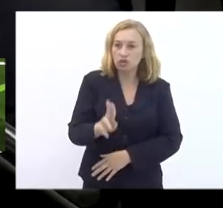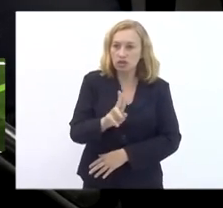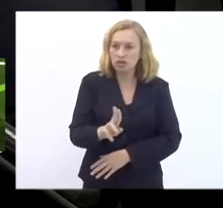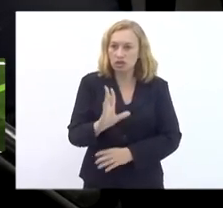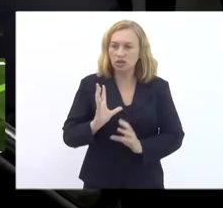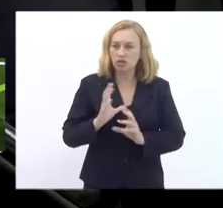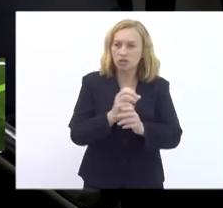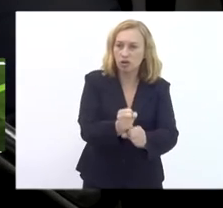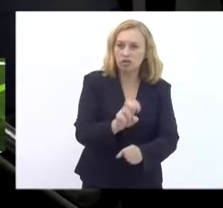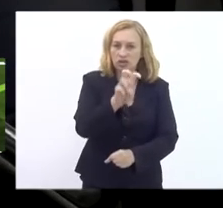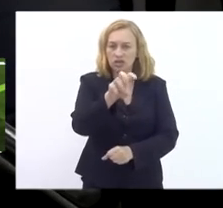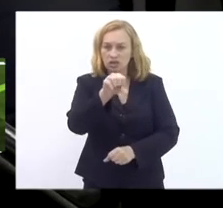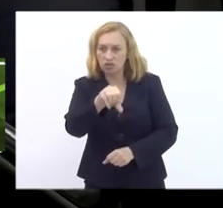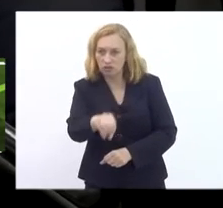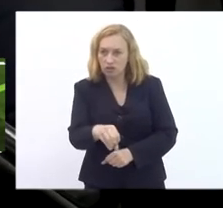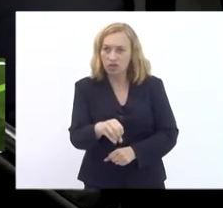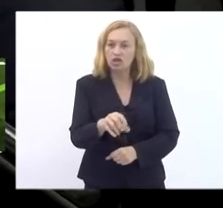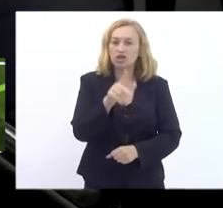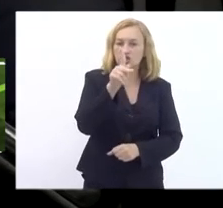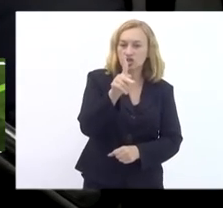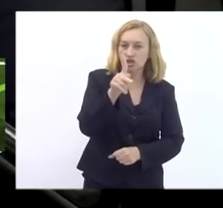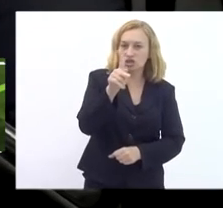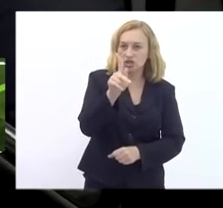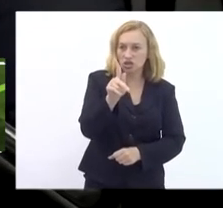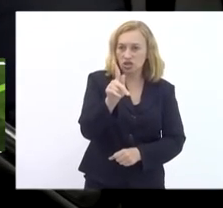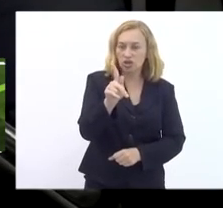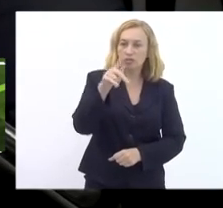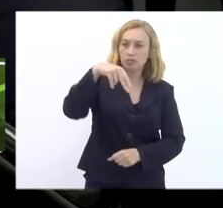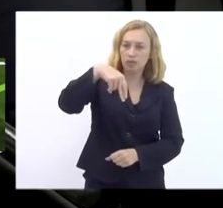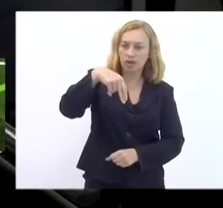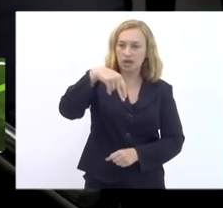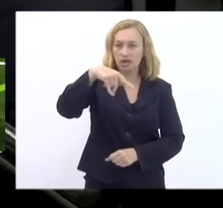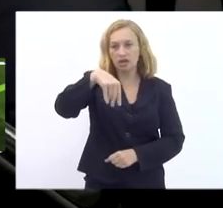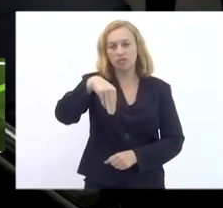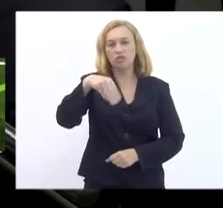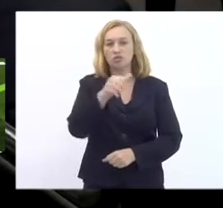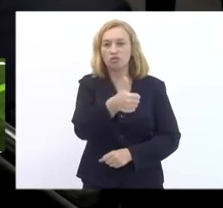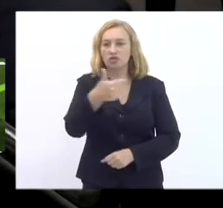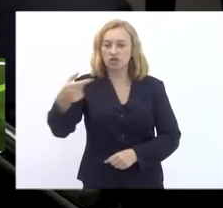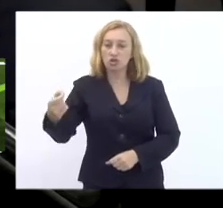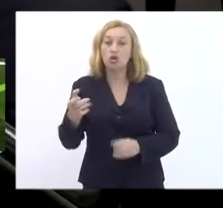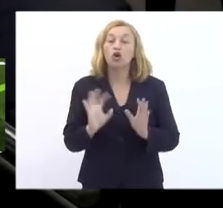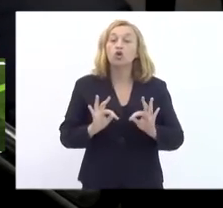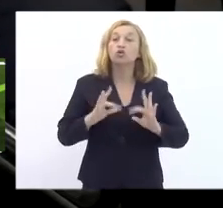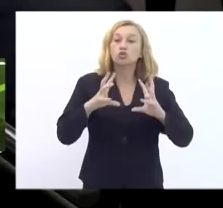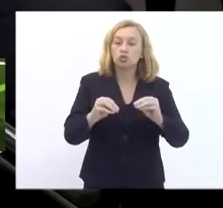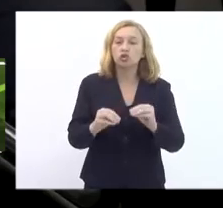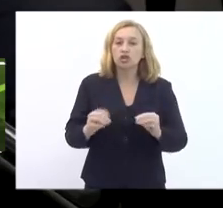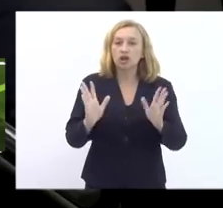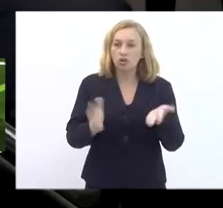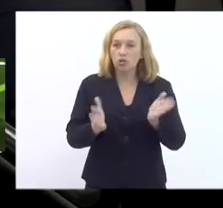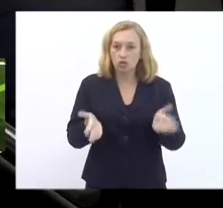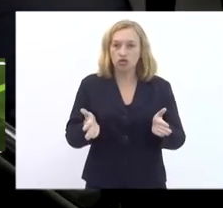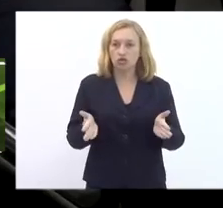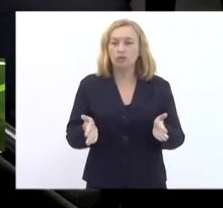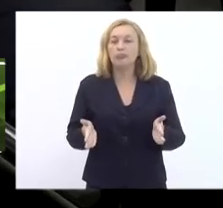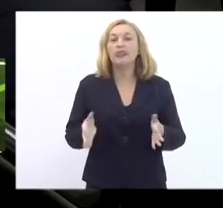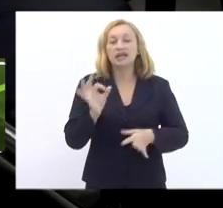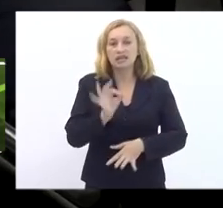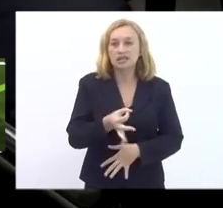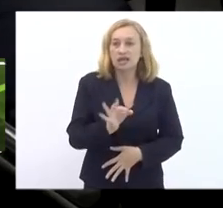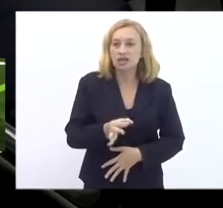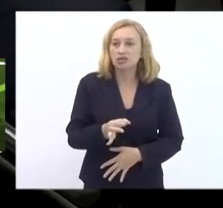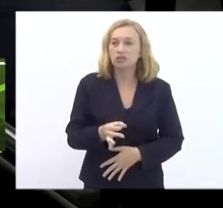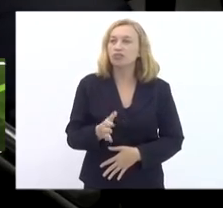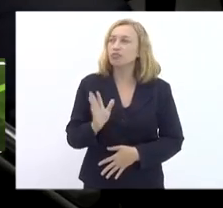de R$ 5,90 e IGPM de 2021. Né? É isso tudo que está hoje na mesa. É óbvio que,